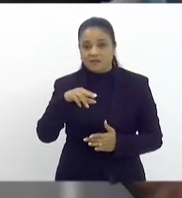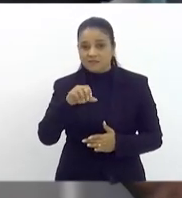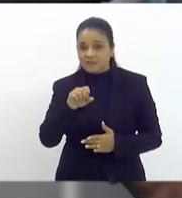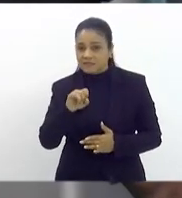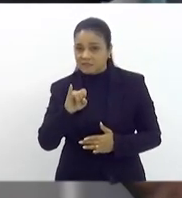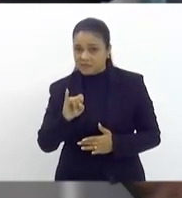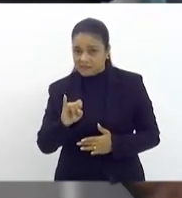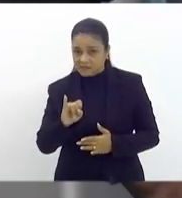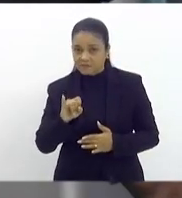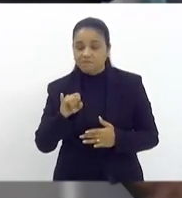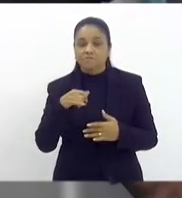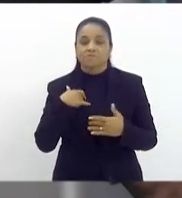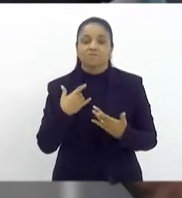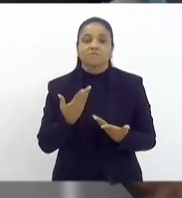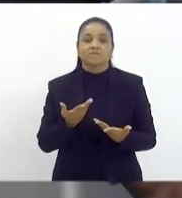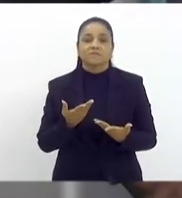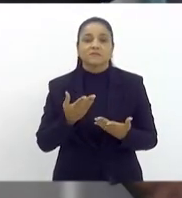a